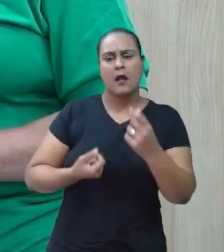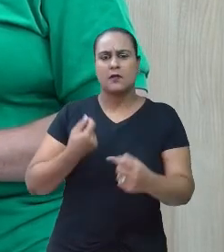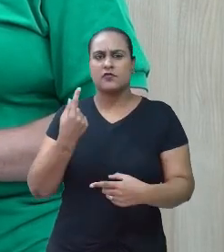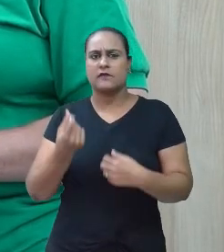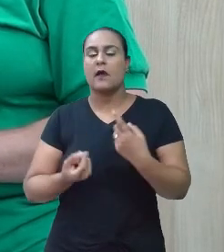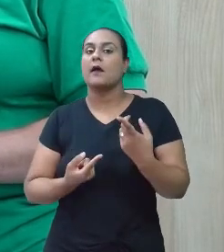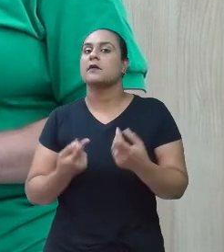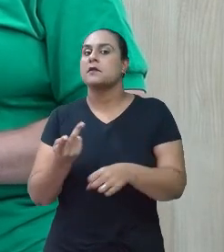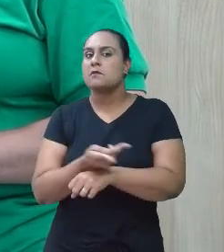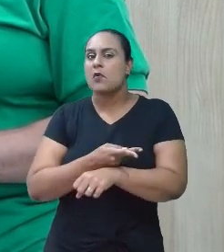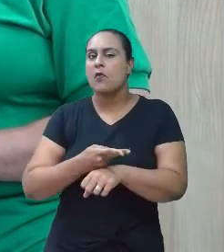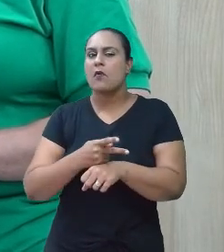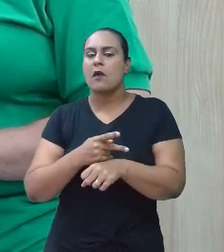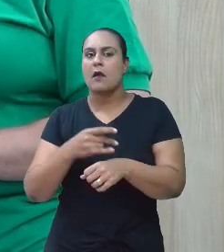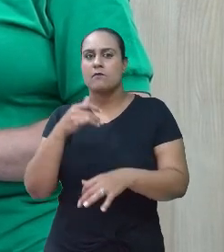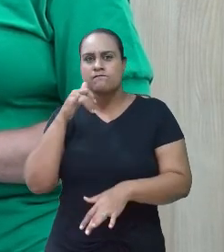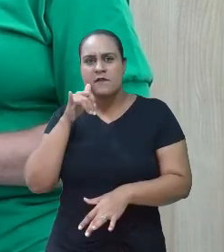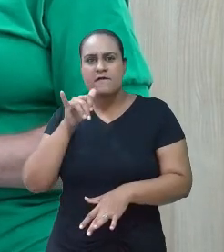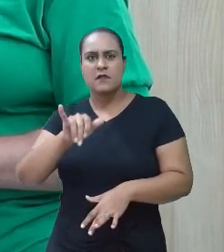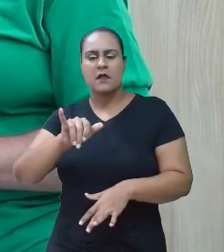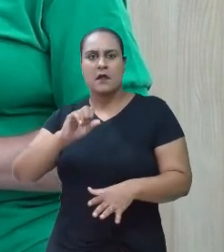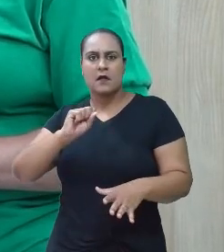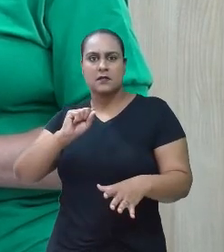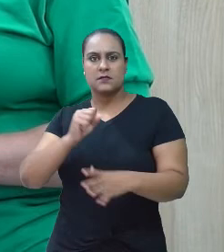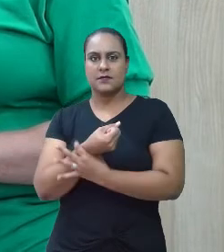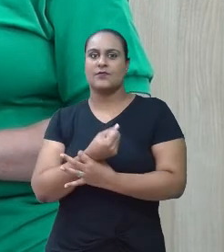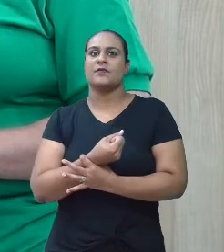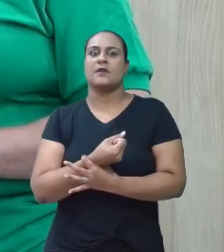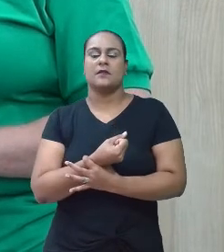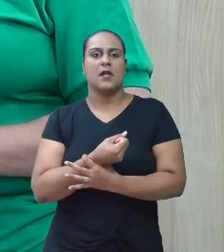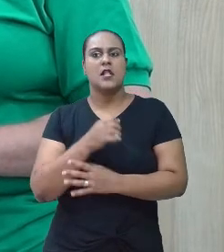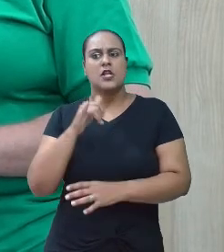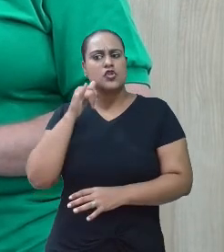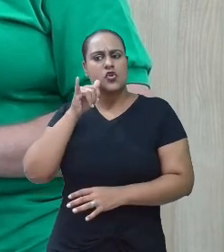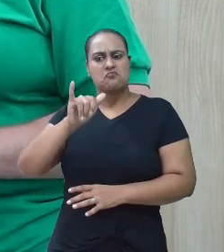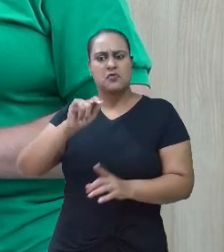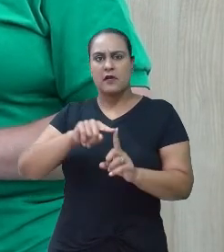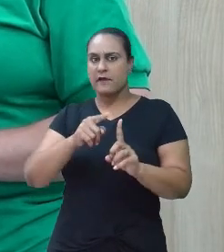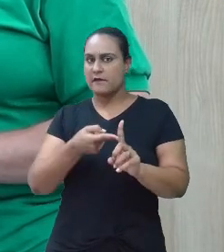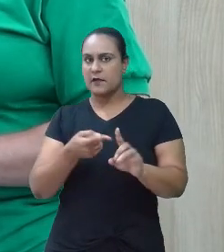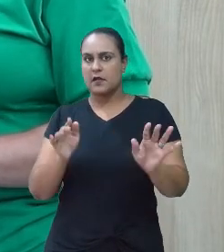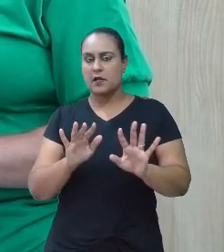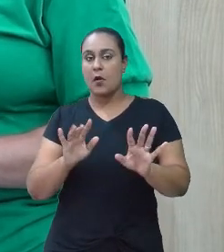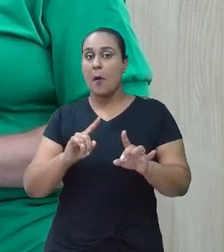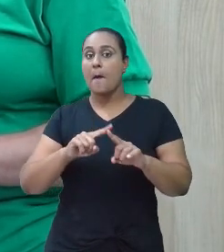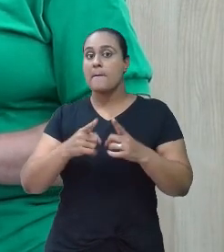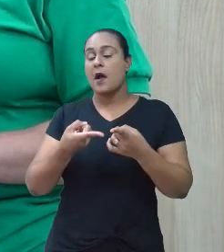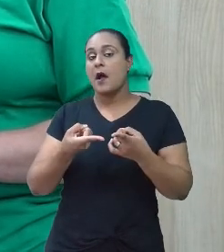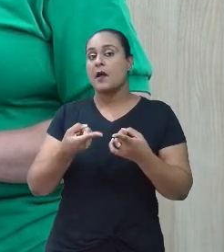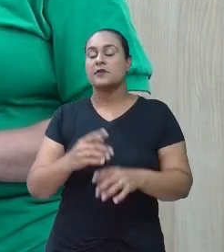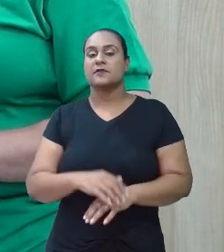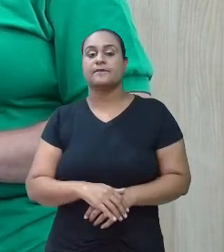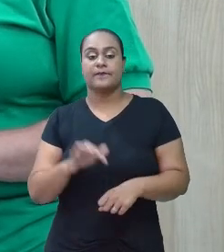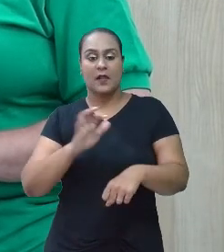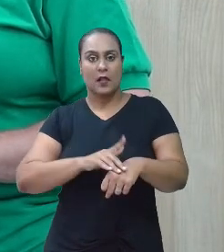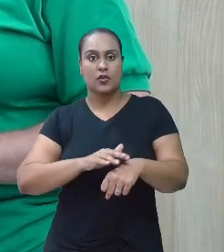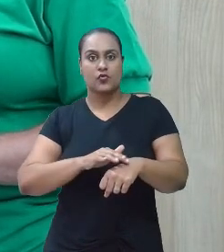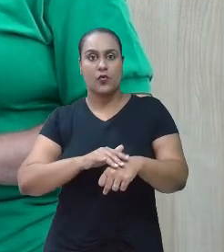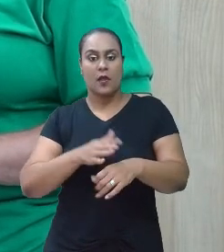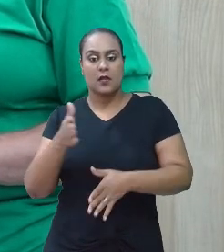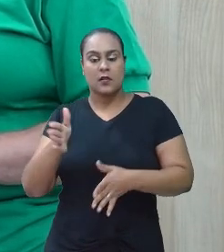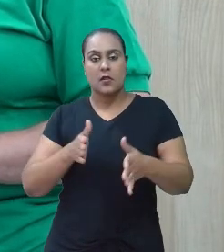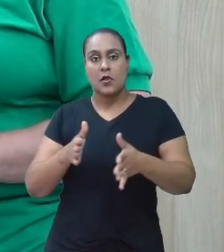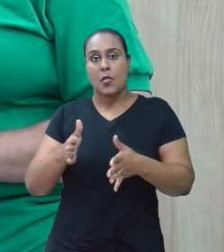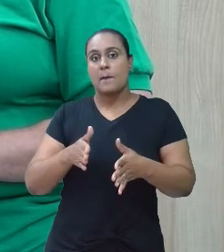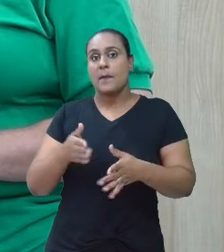É prevenir, né, não só a questão da gravidez indesejada, mas as doenças sexualmente transmissíveis. Confie